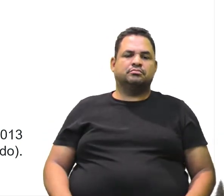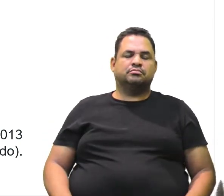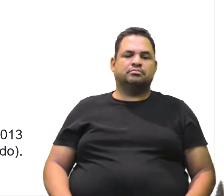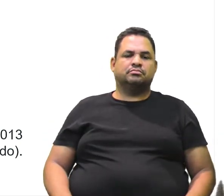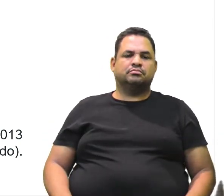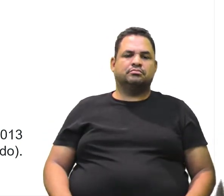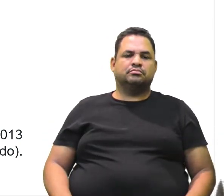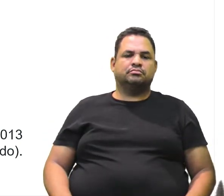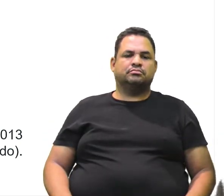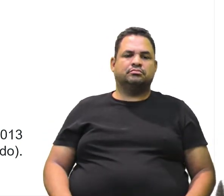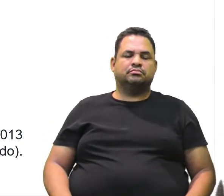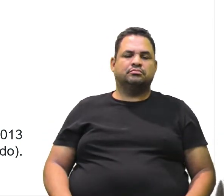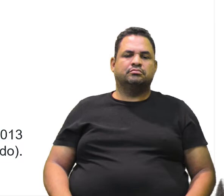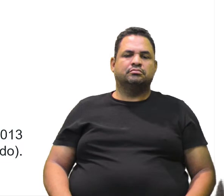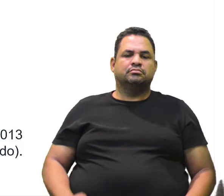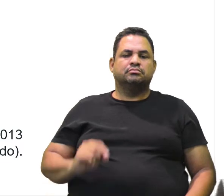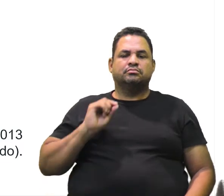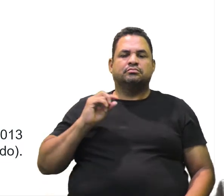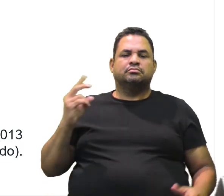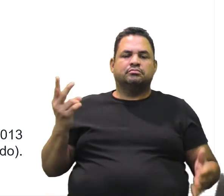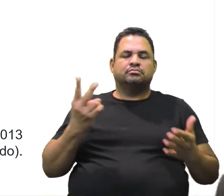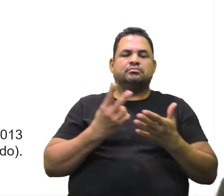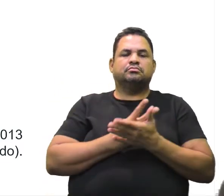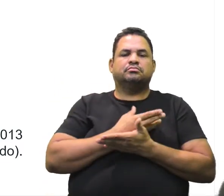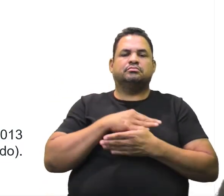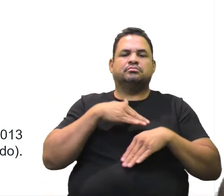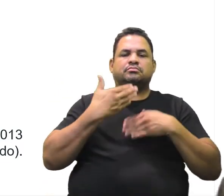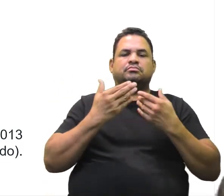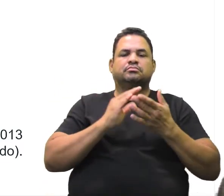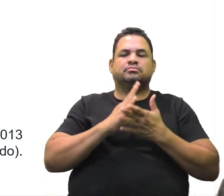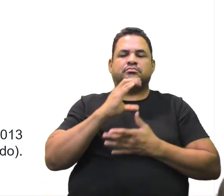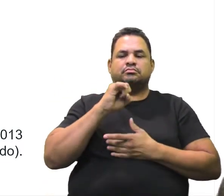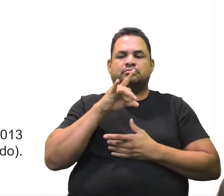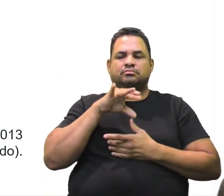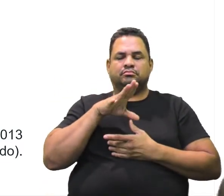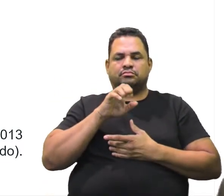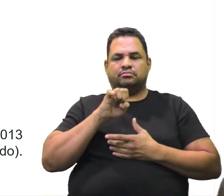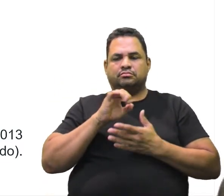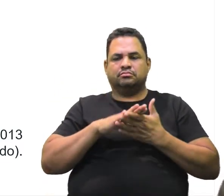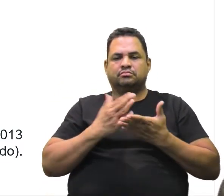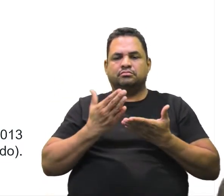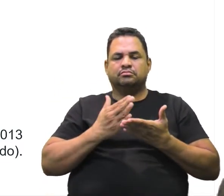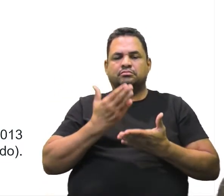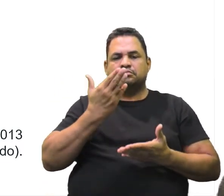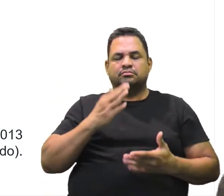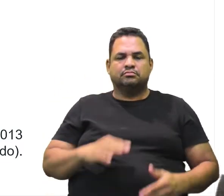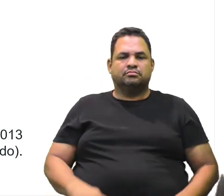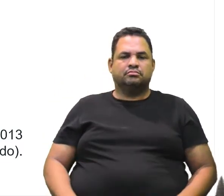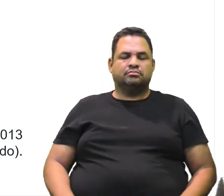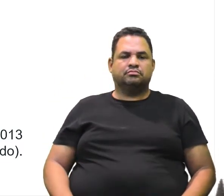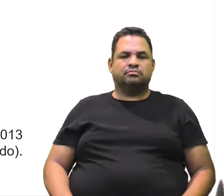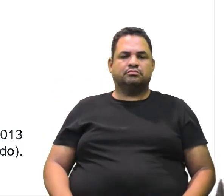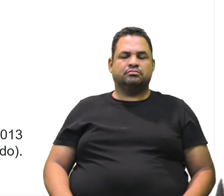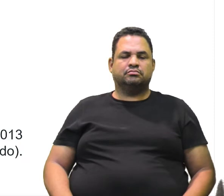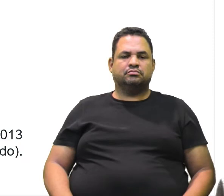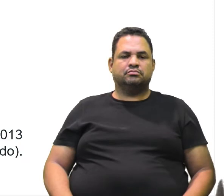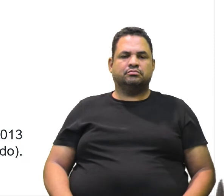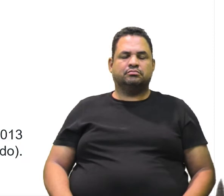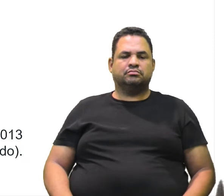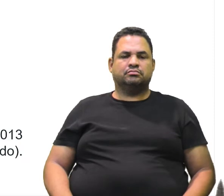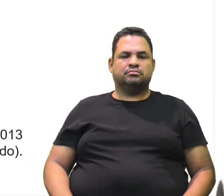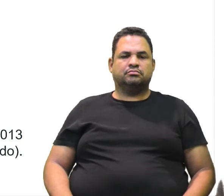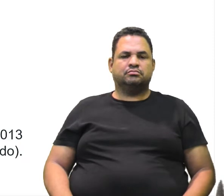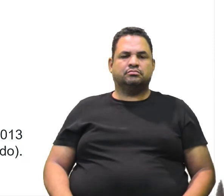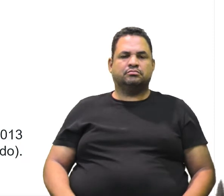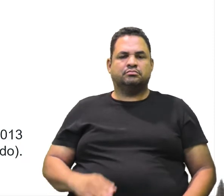comentários. O que que acontece? Com a catalase, que é um catalisador, essa